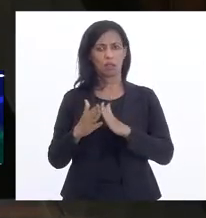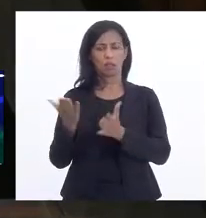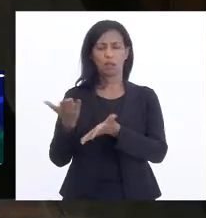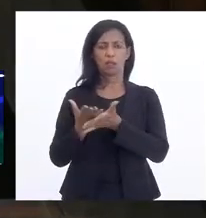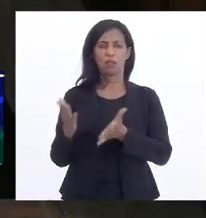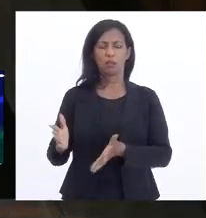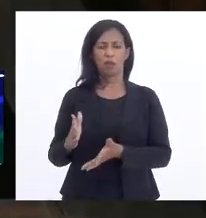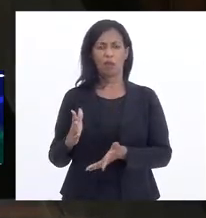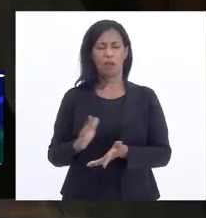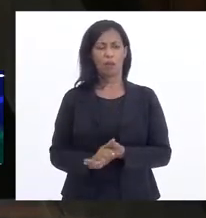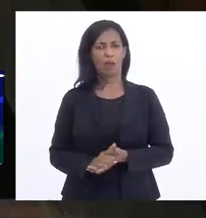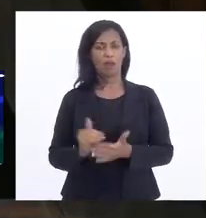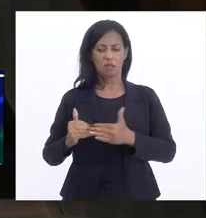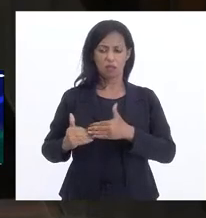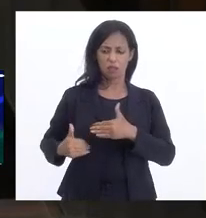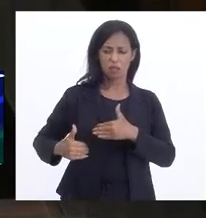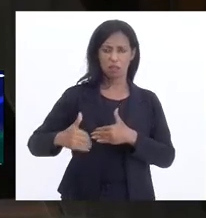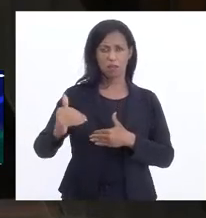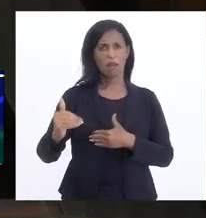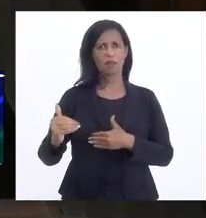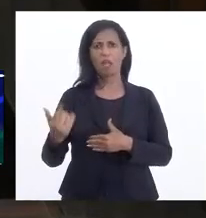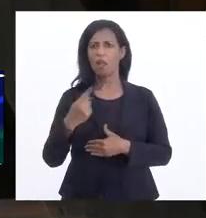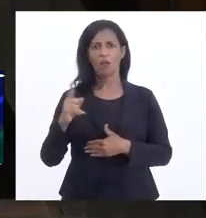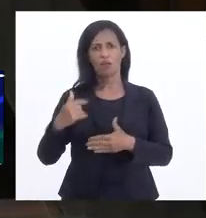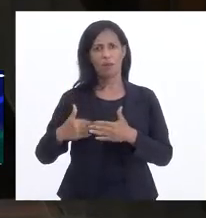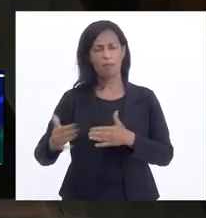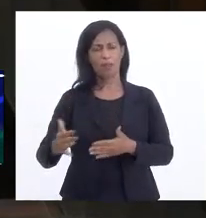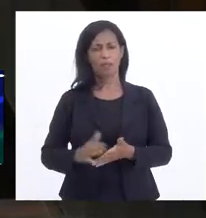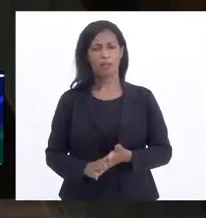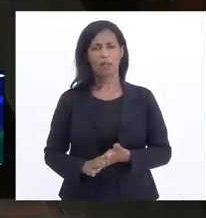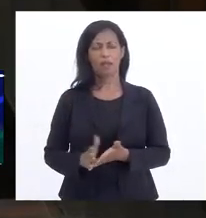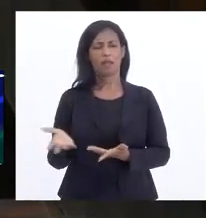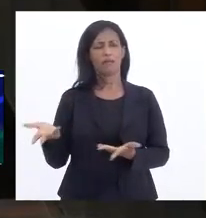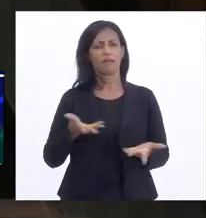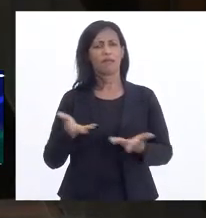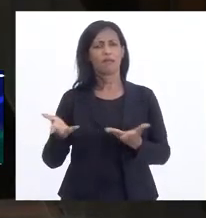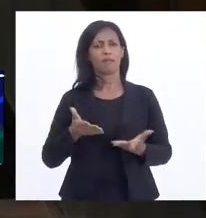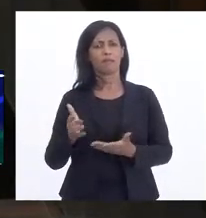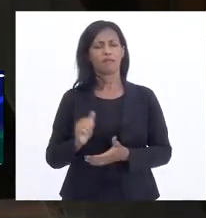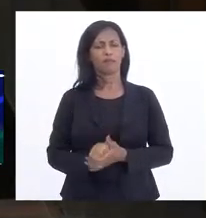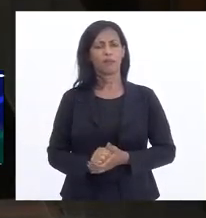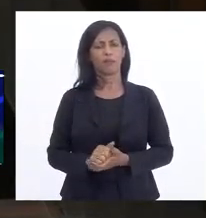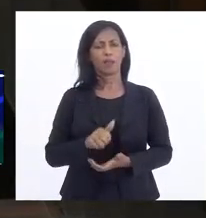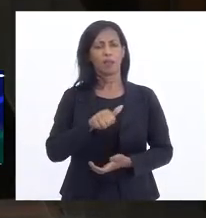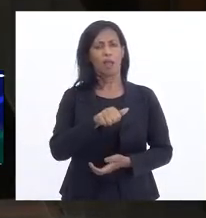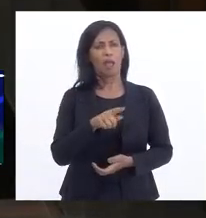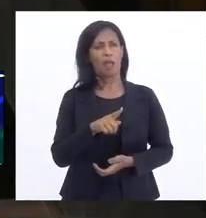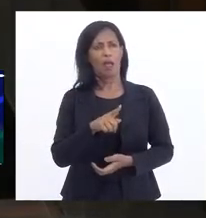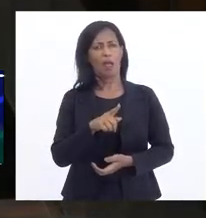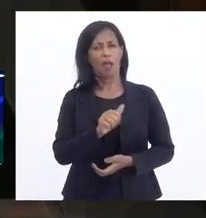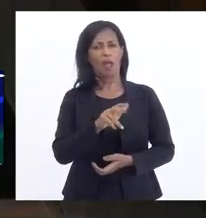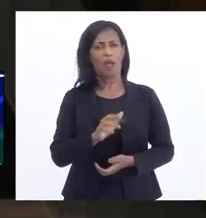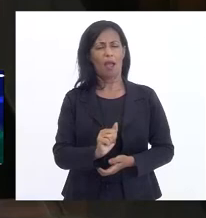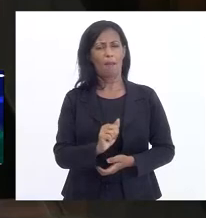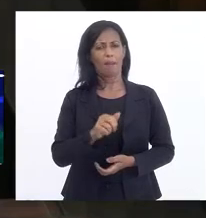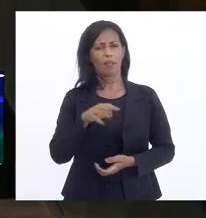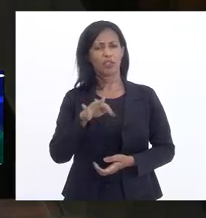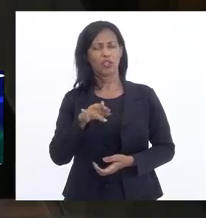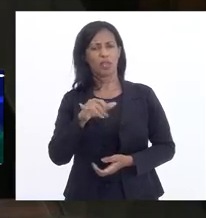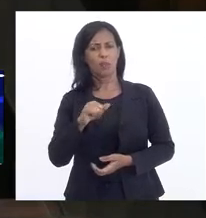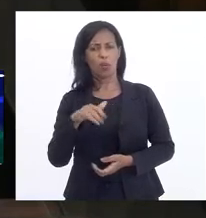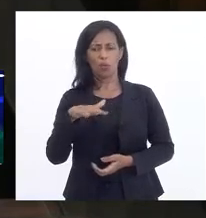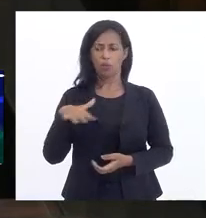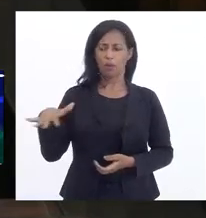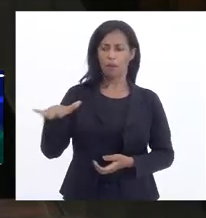acabar redundando, se passar, e não há de passar, na flexibilização da APA de Tamoios, na Baía da Ilha Grande, na Baía da